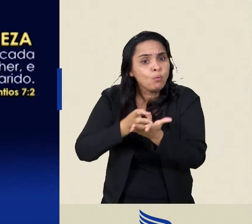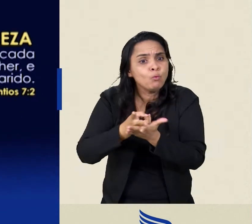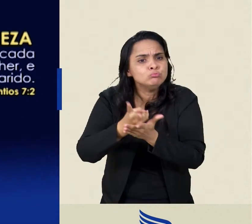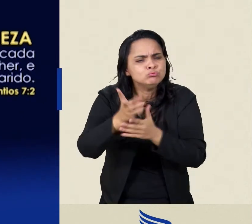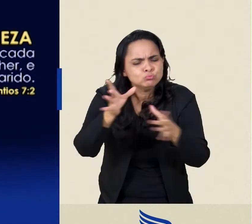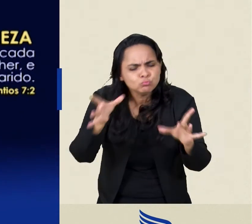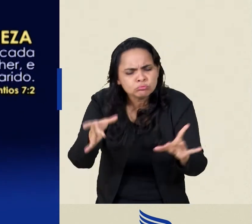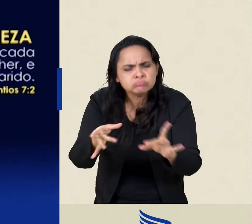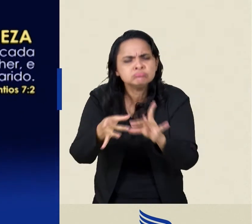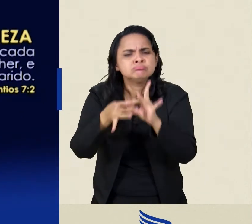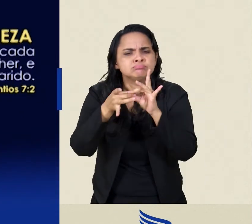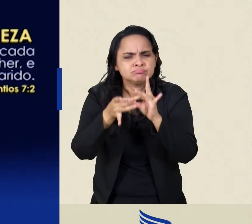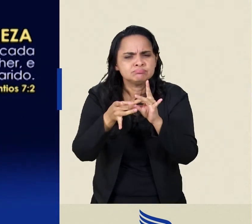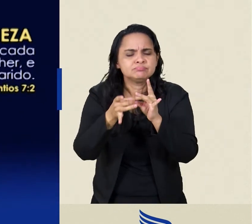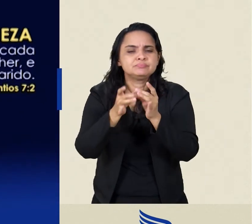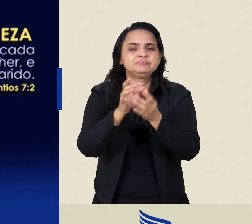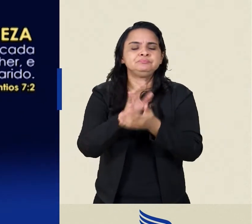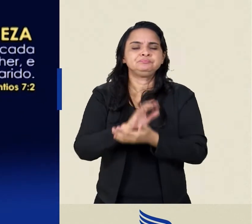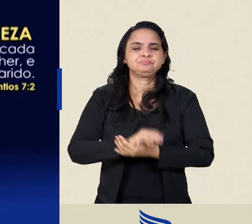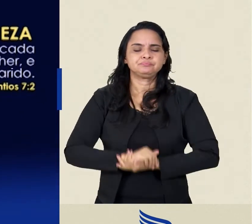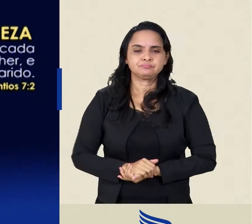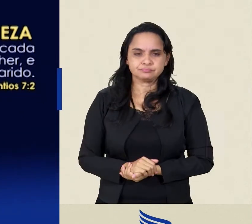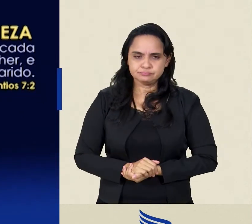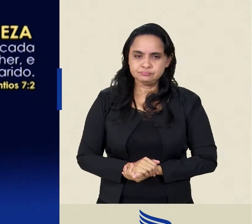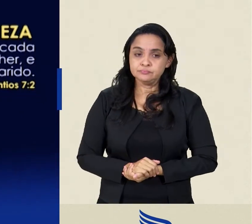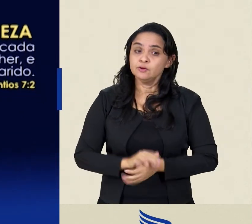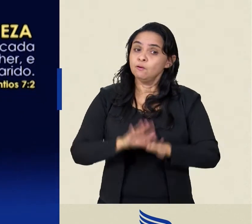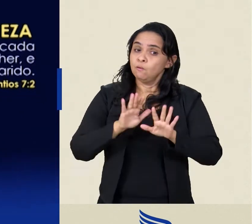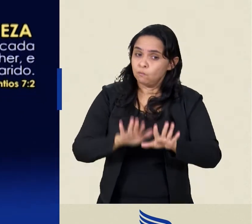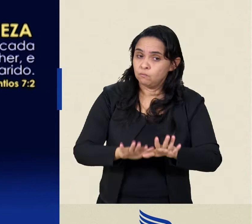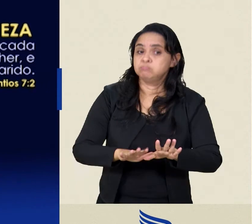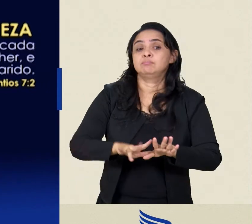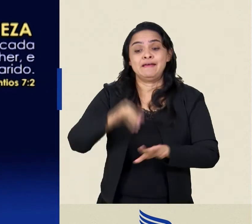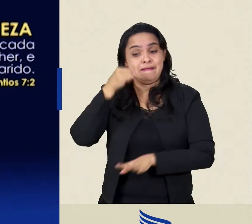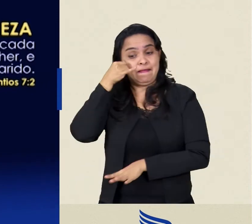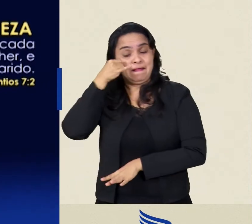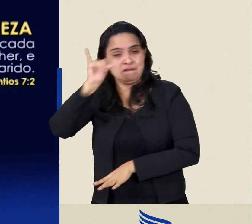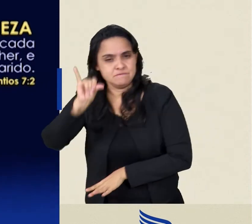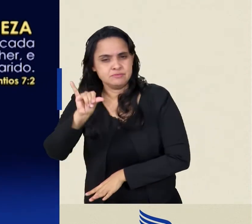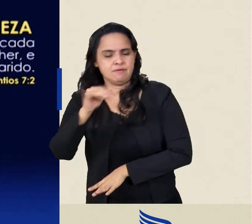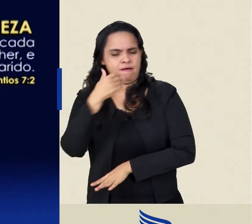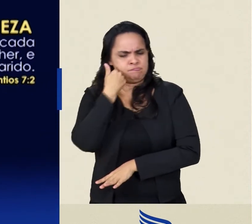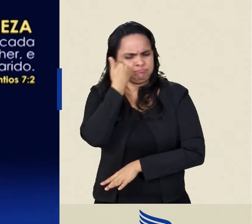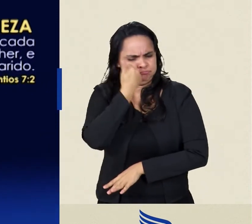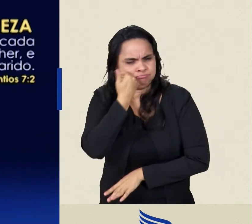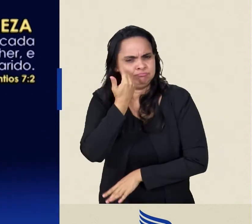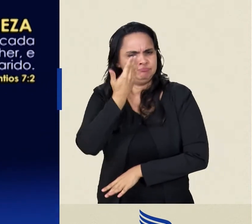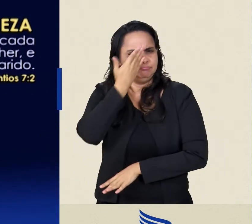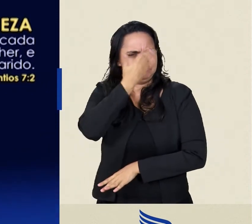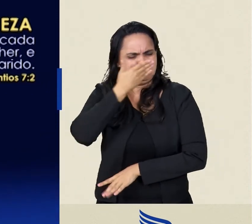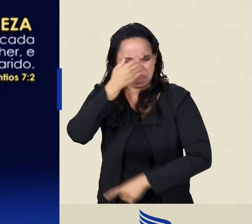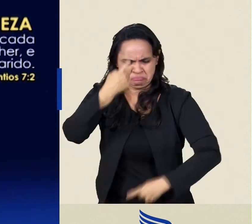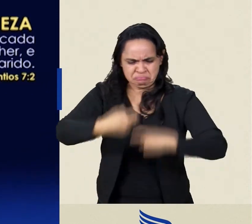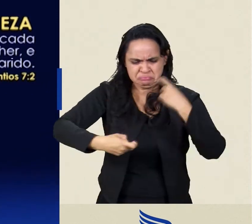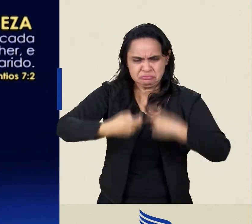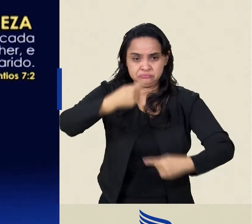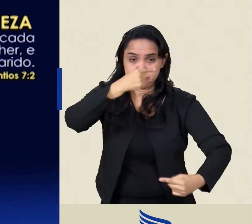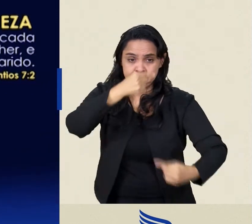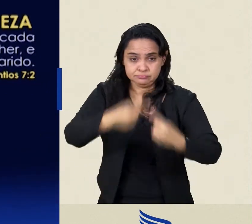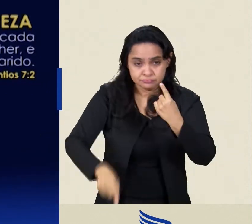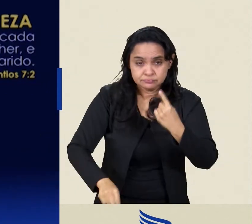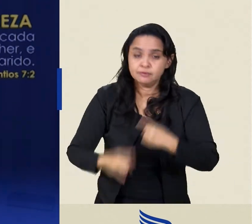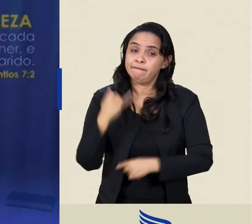causa da prostituição, cada um tem a sua própria mulher, e cada uma tem o seu próprio marido. 1